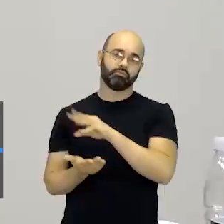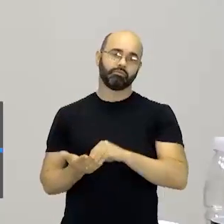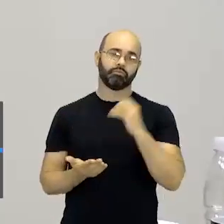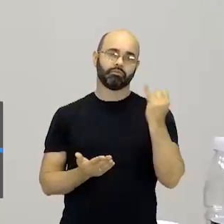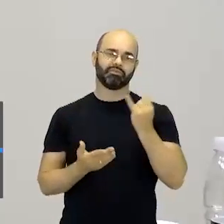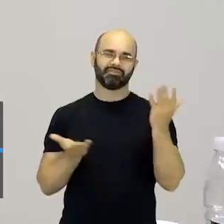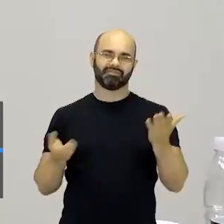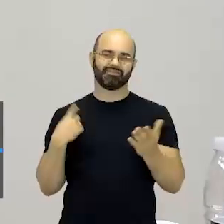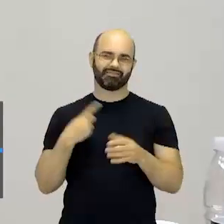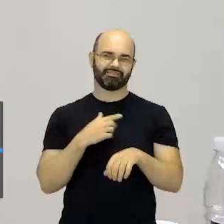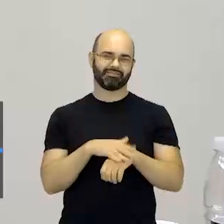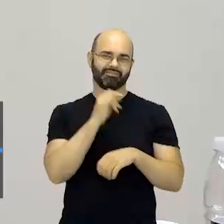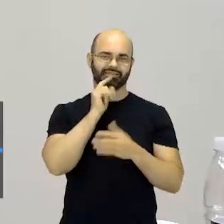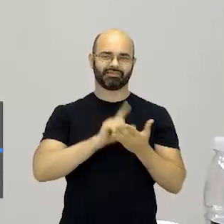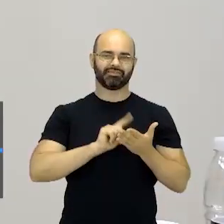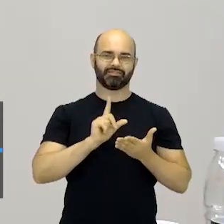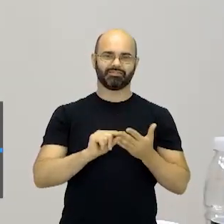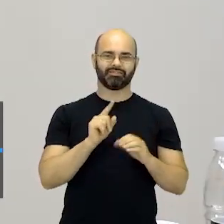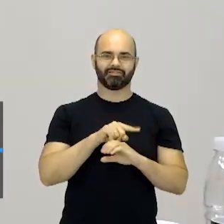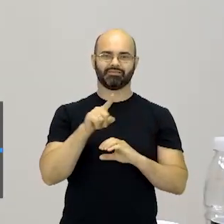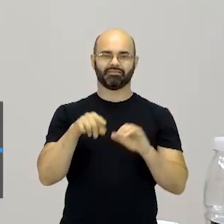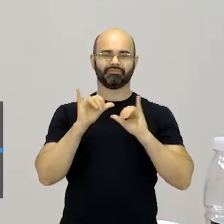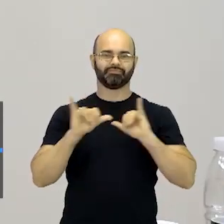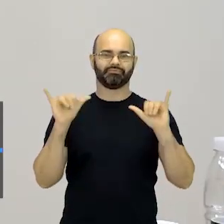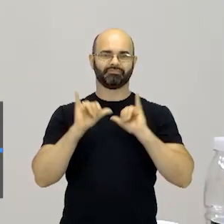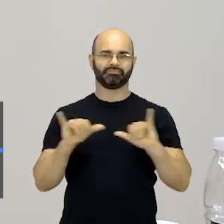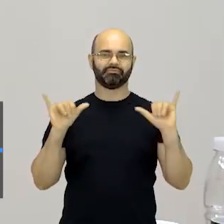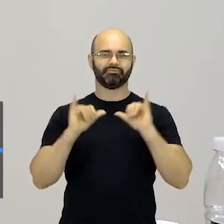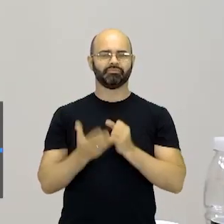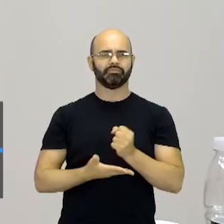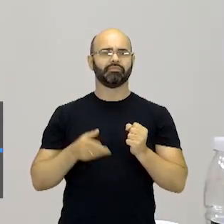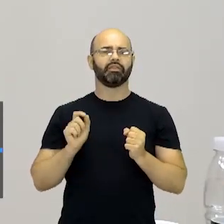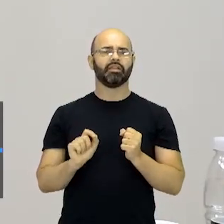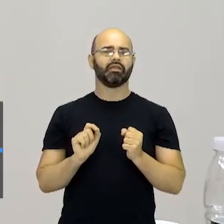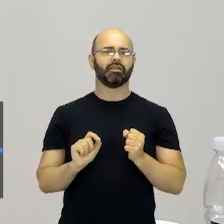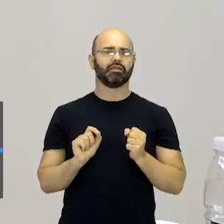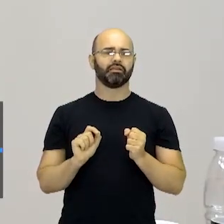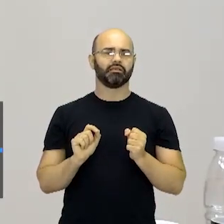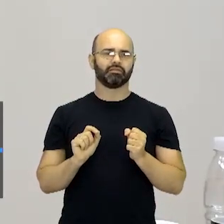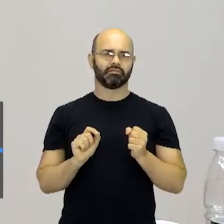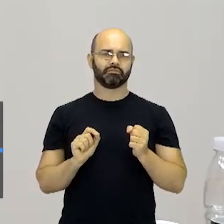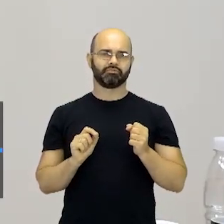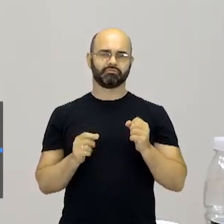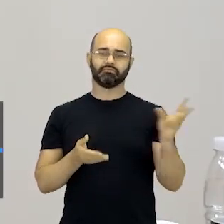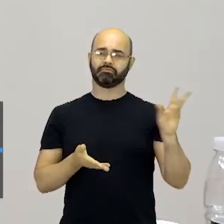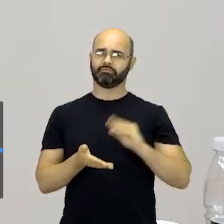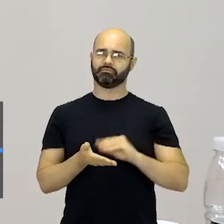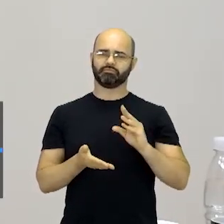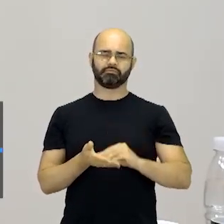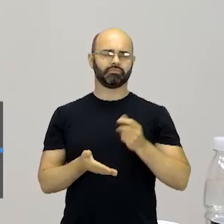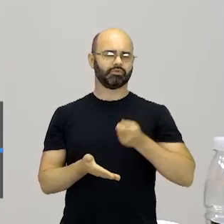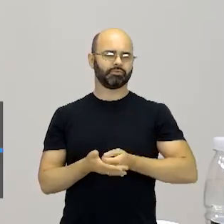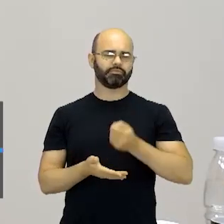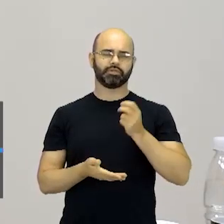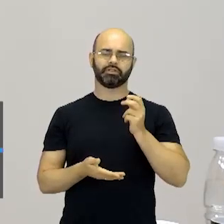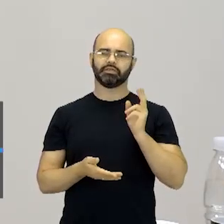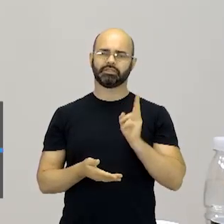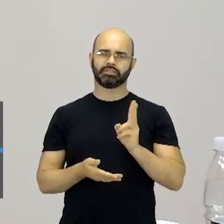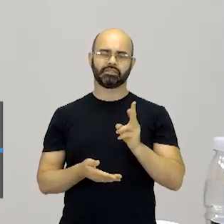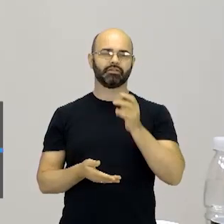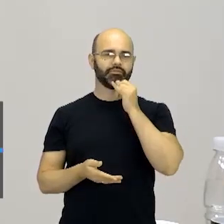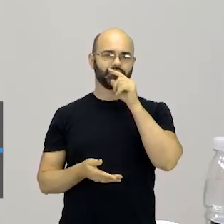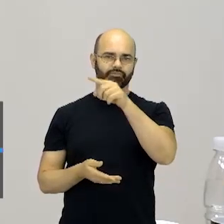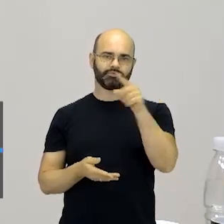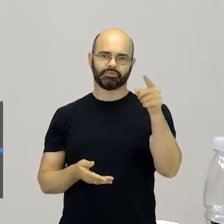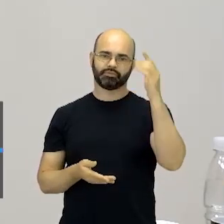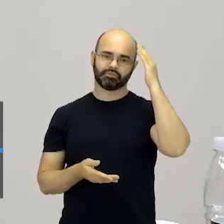quando nós estamos falando agora do artigo de divulgação científica. Qual embasamento? Sempre precisa de citação. Então, você, aluno aí, ou estudante,